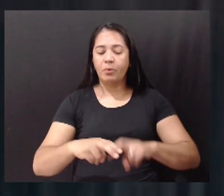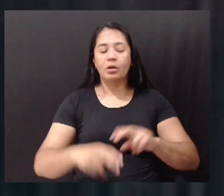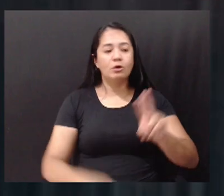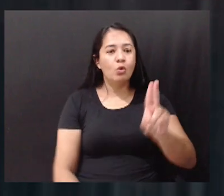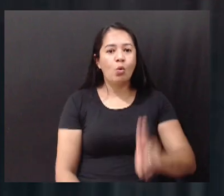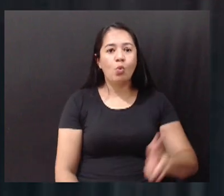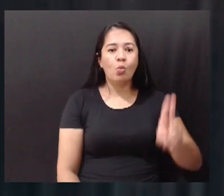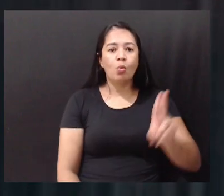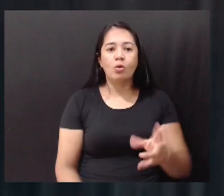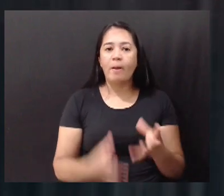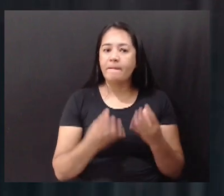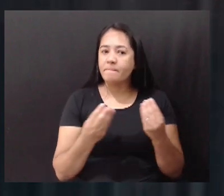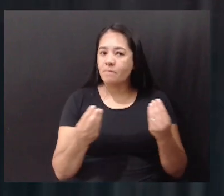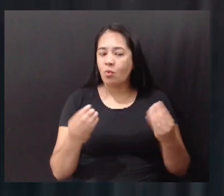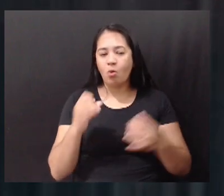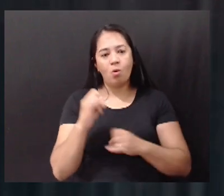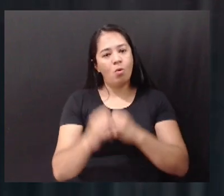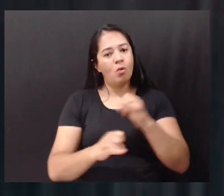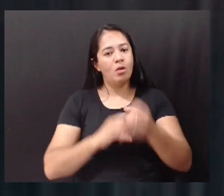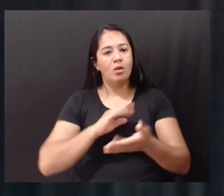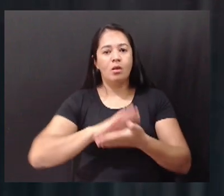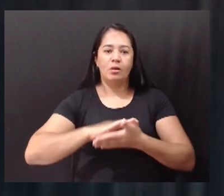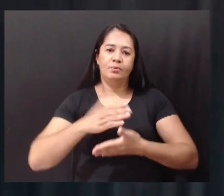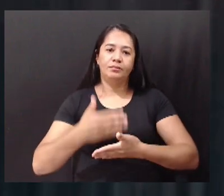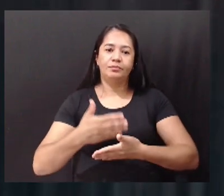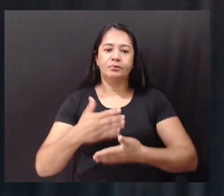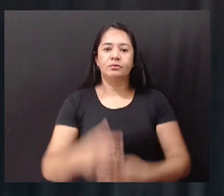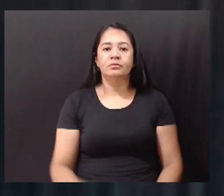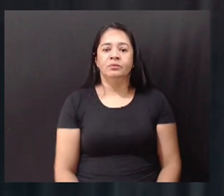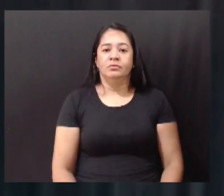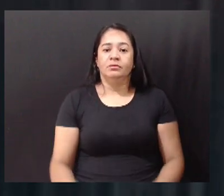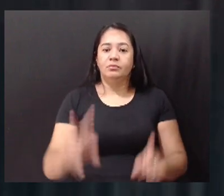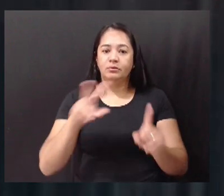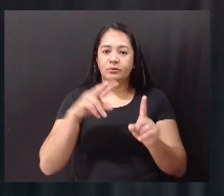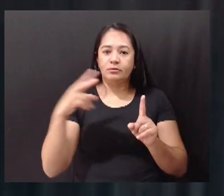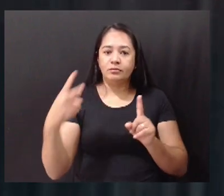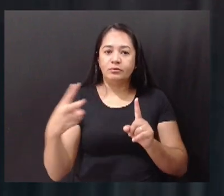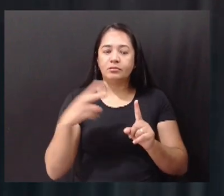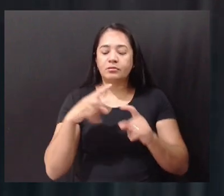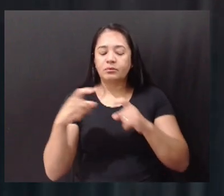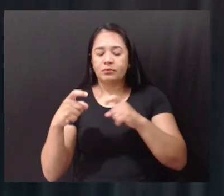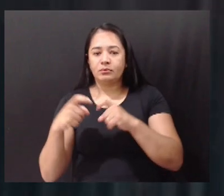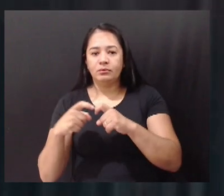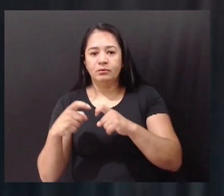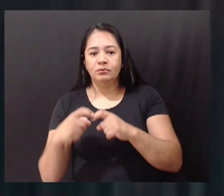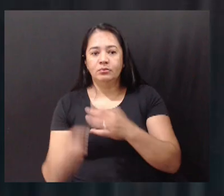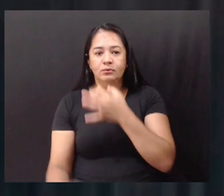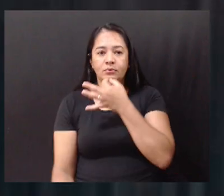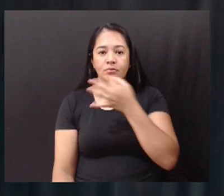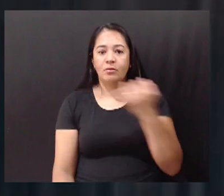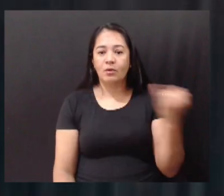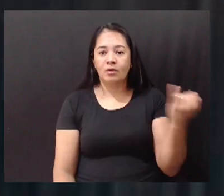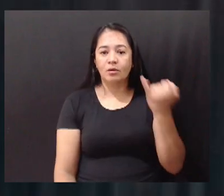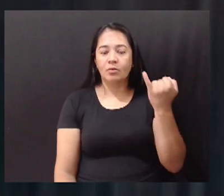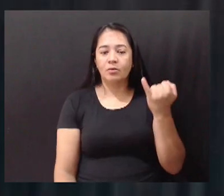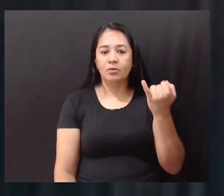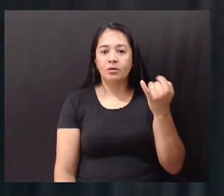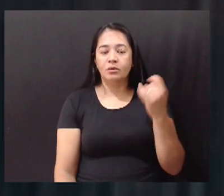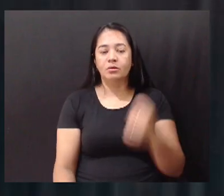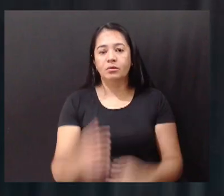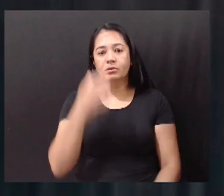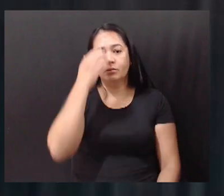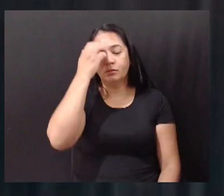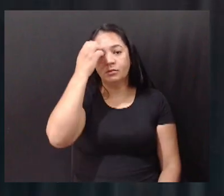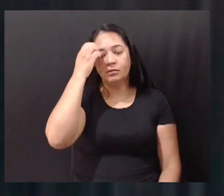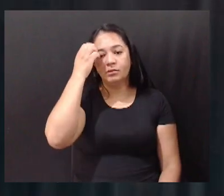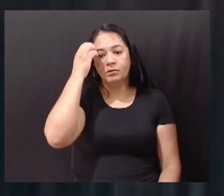de telas na infância e adolescência. E do ponto de vista médico, né, acho que é importante pontuar também, né, que o uso